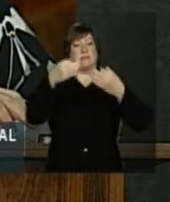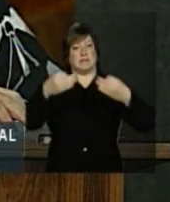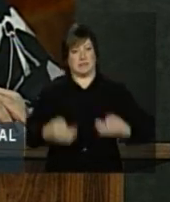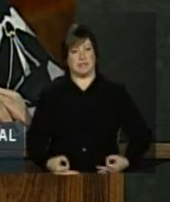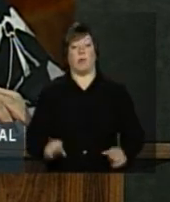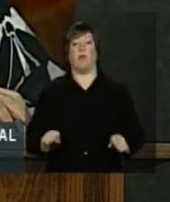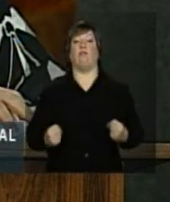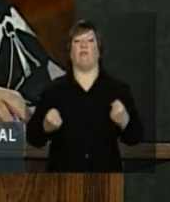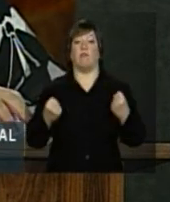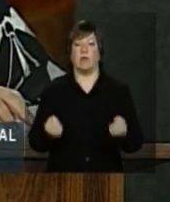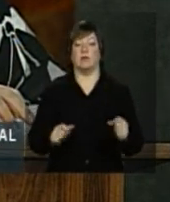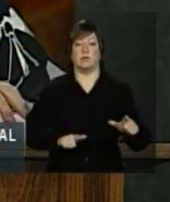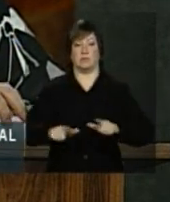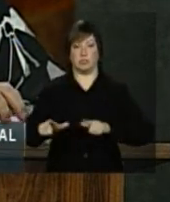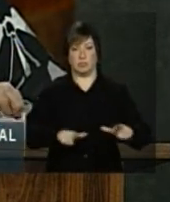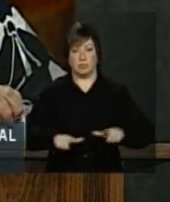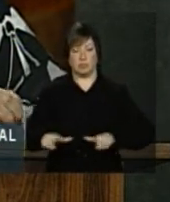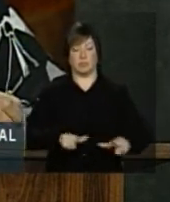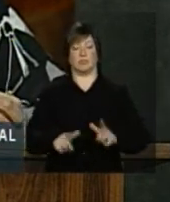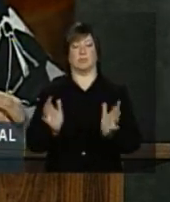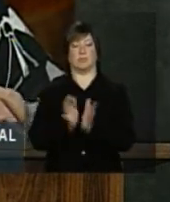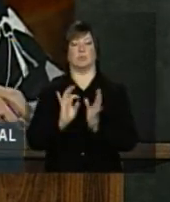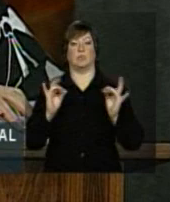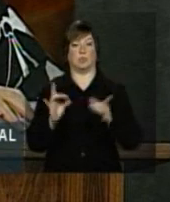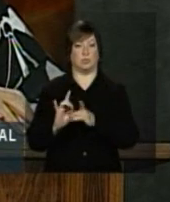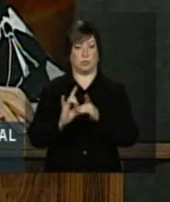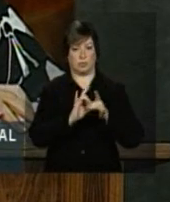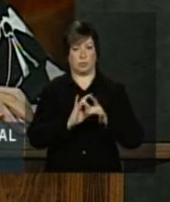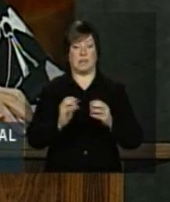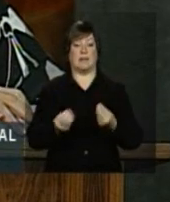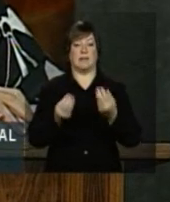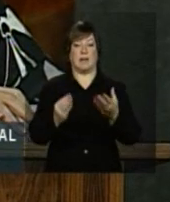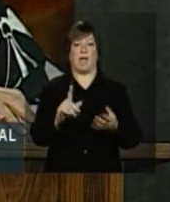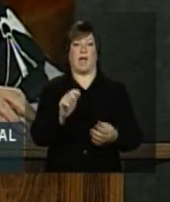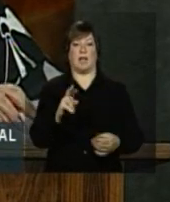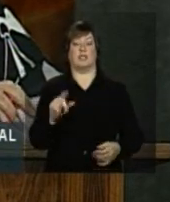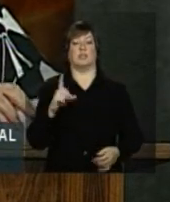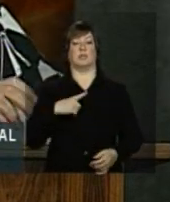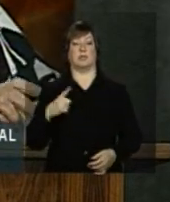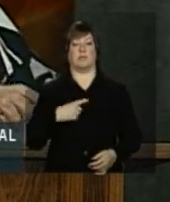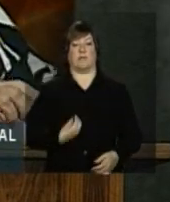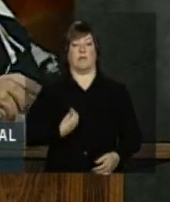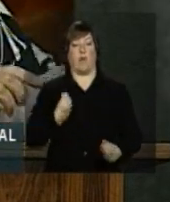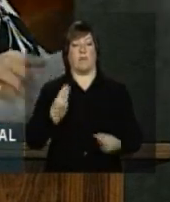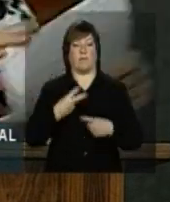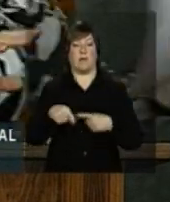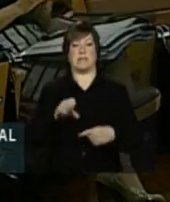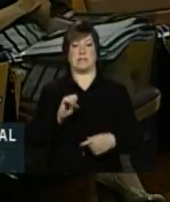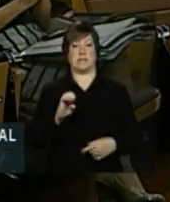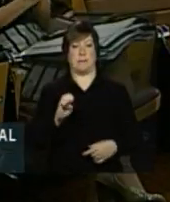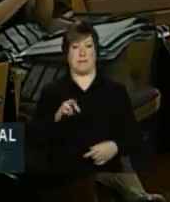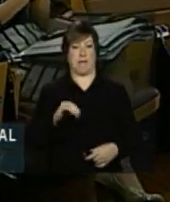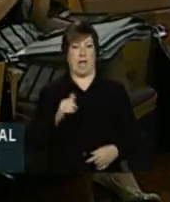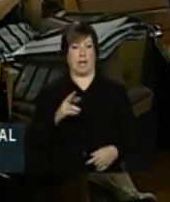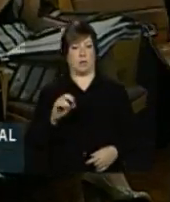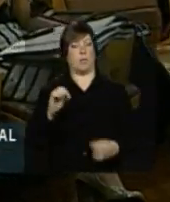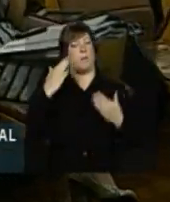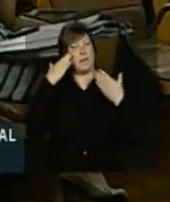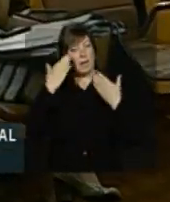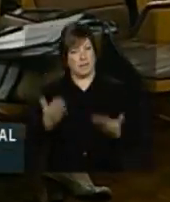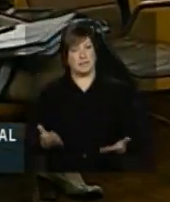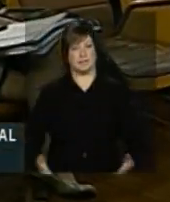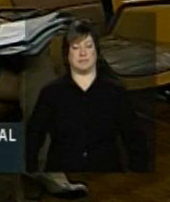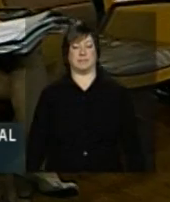é fortalecer as ações estruturais e que é garantir um conceito de convivência com o semiárido obrigado